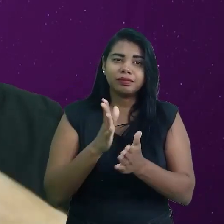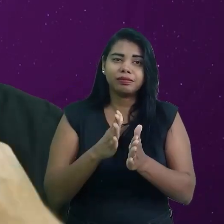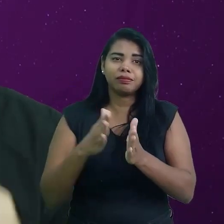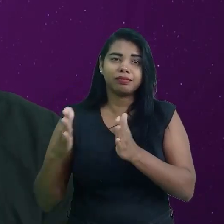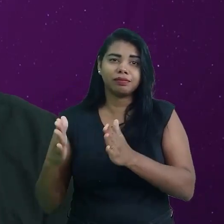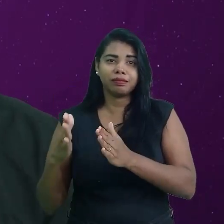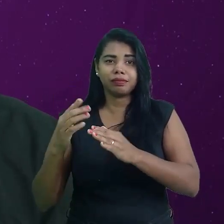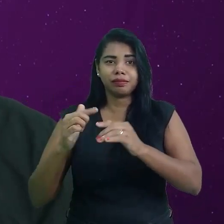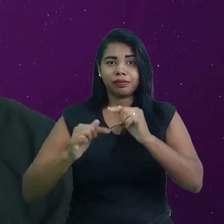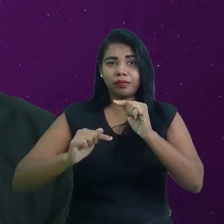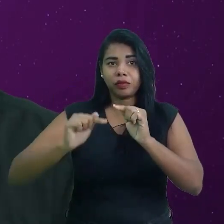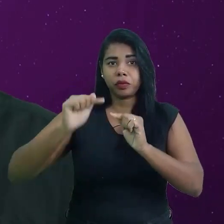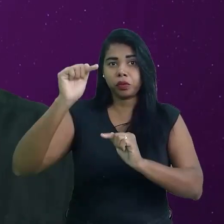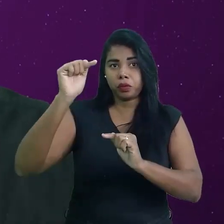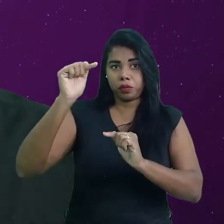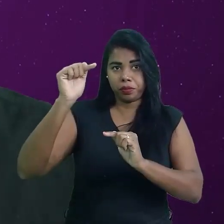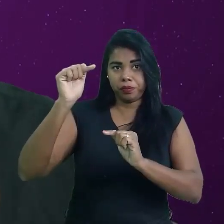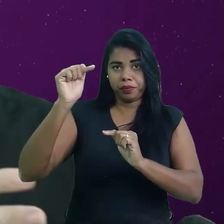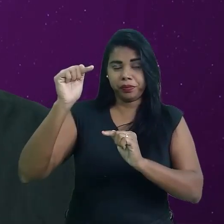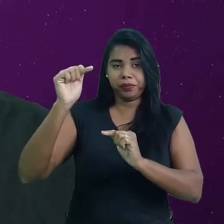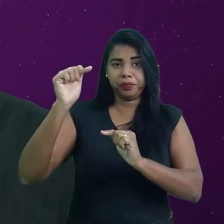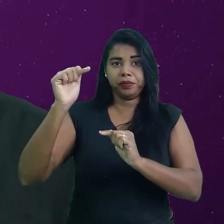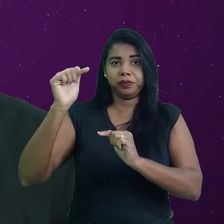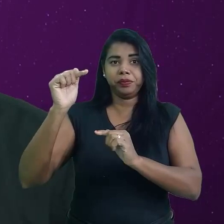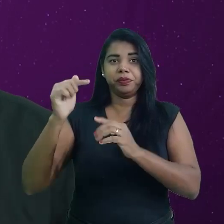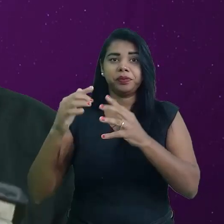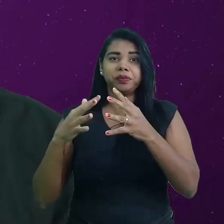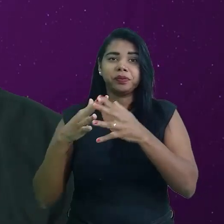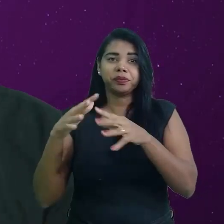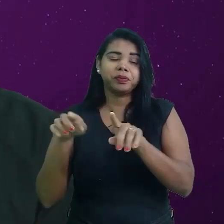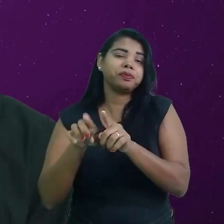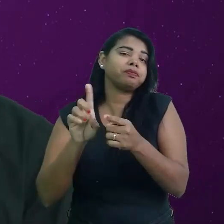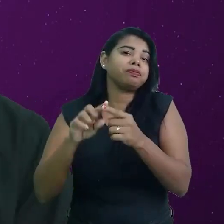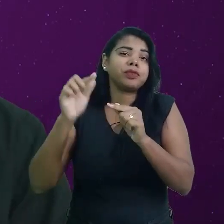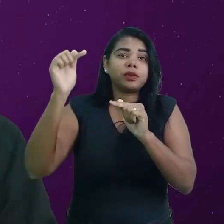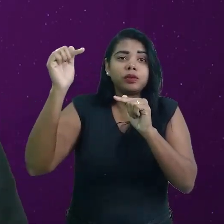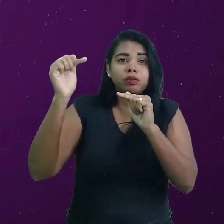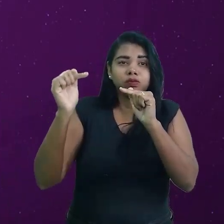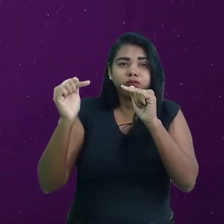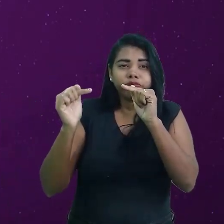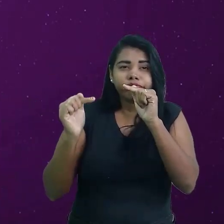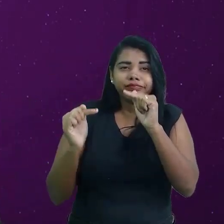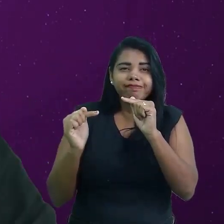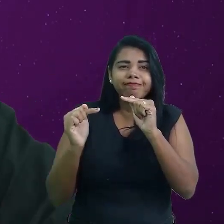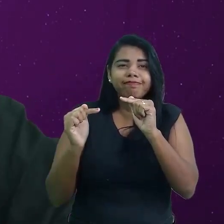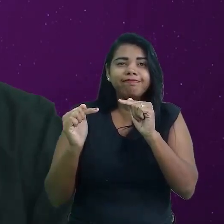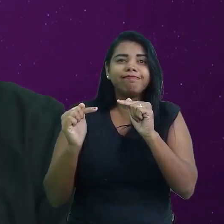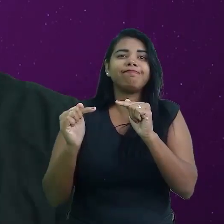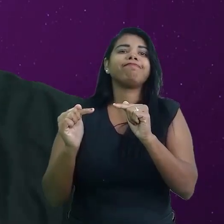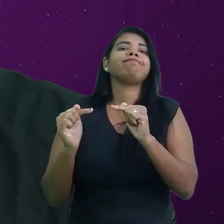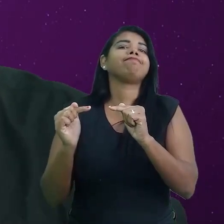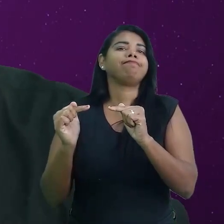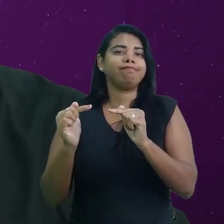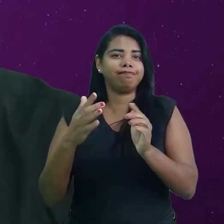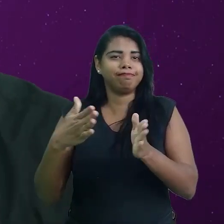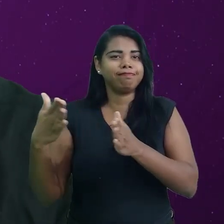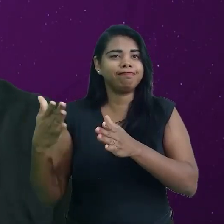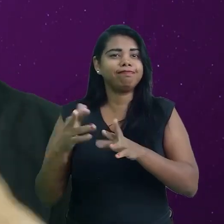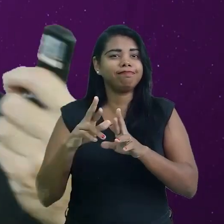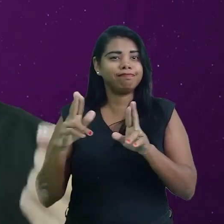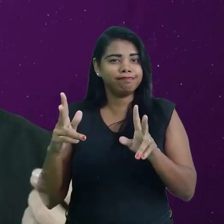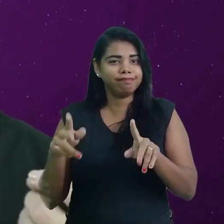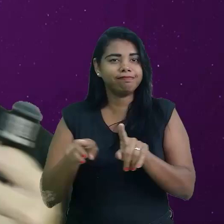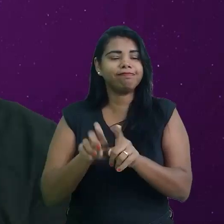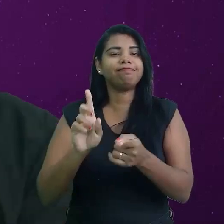elas aumentem a amplitude, que sejam interferências construtivas, ou elas reduzem essa amplitude quando elas estão em oposições de